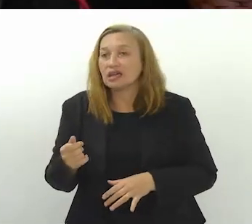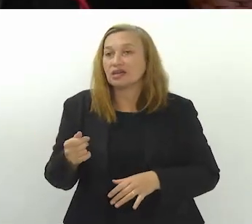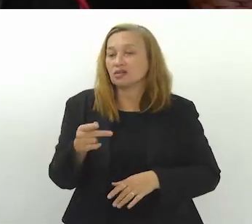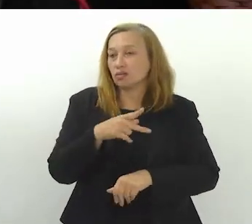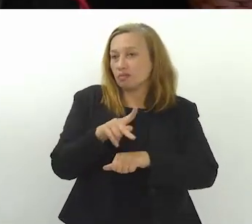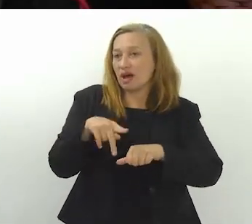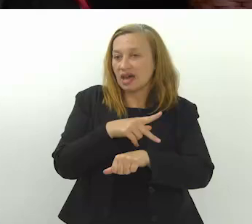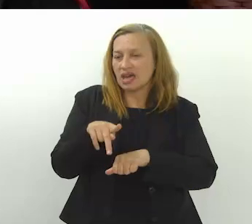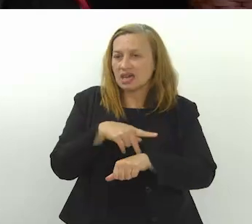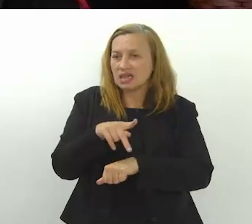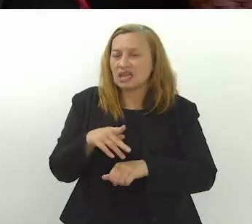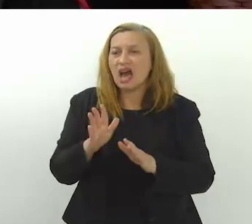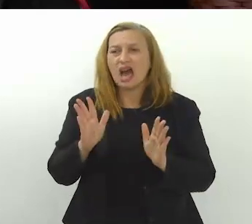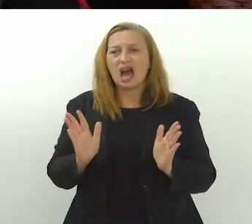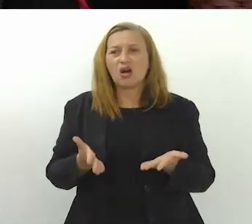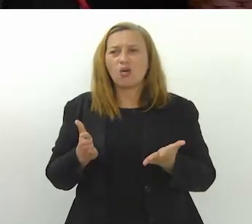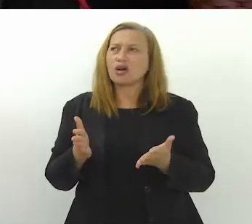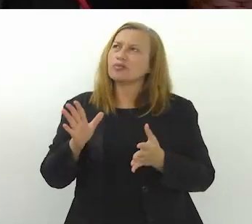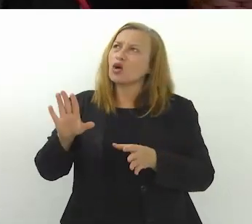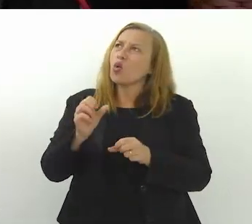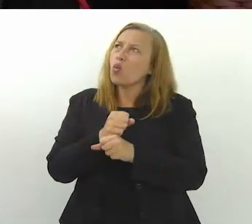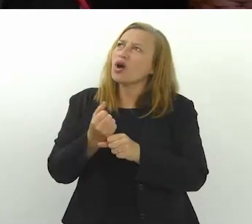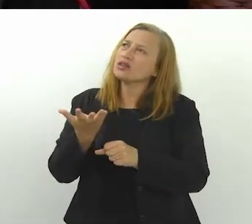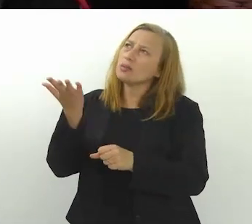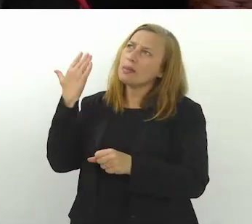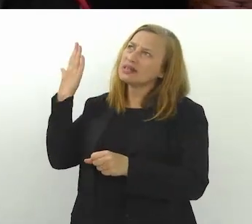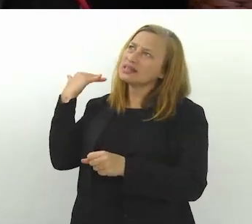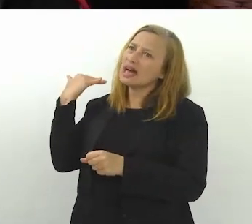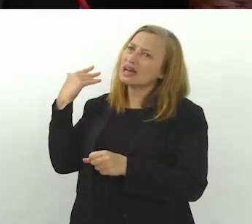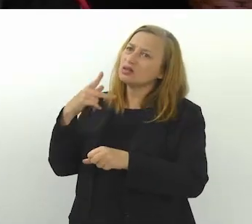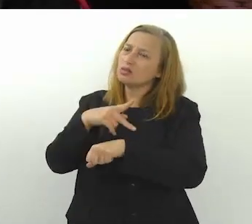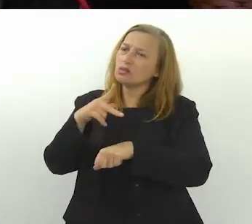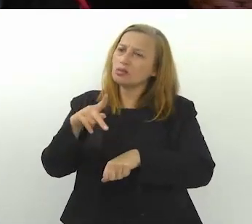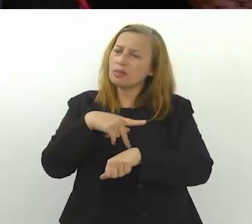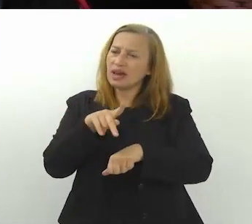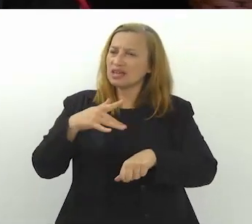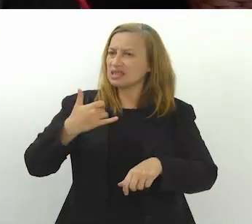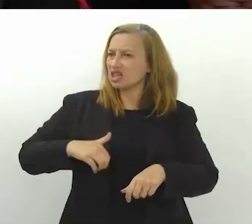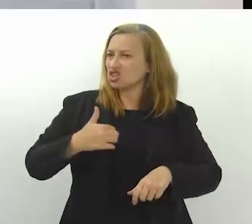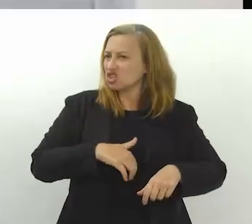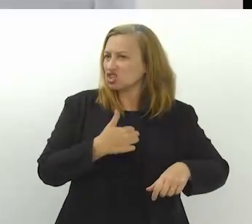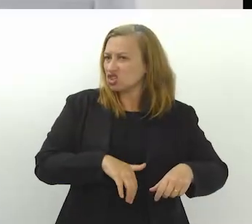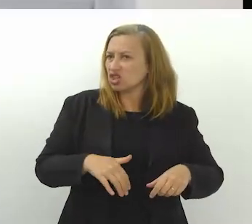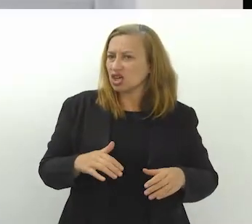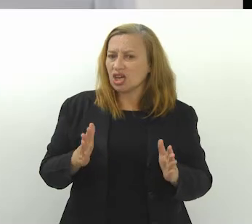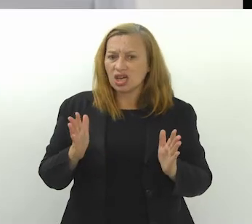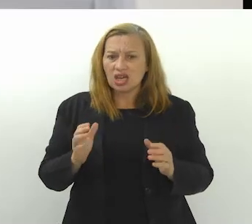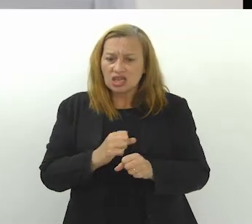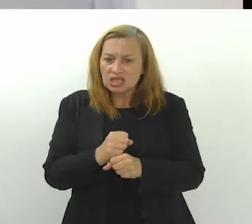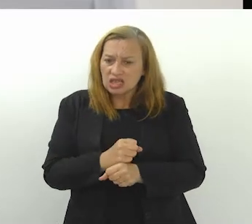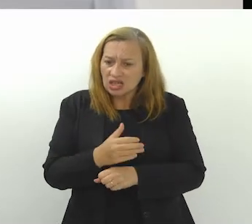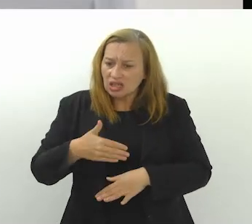E esse fato, mais um, ano passado tivemos argentinos, esse ano uruguaios. E aí,